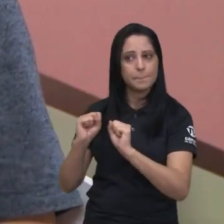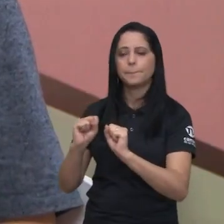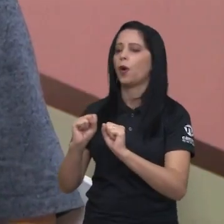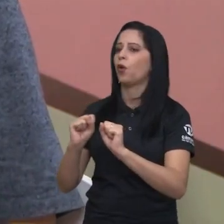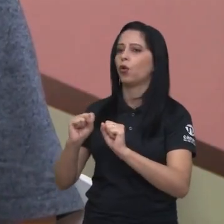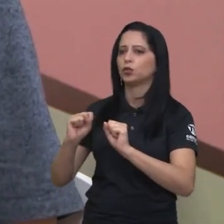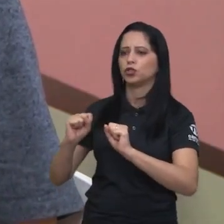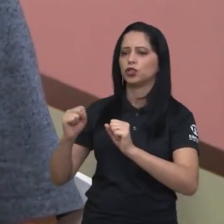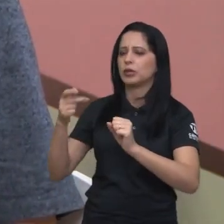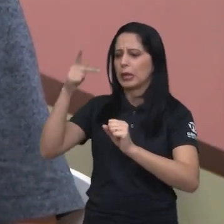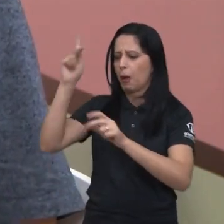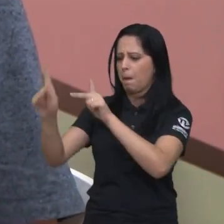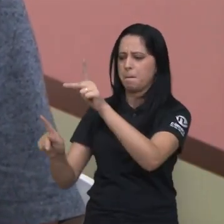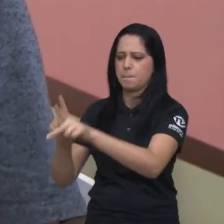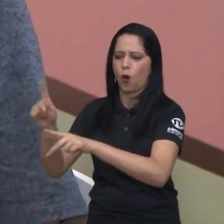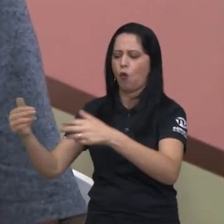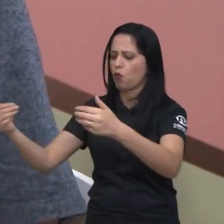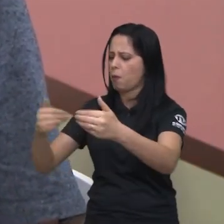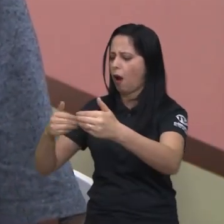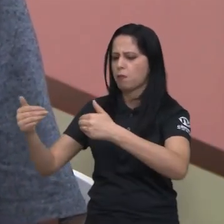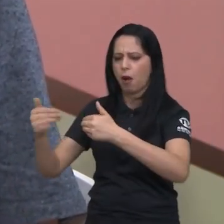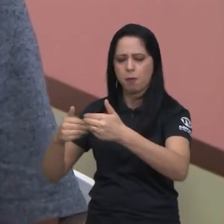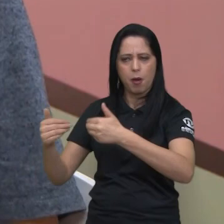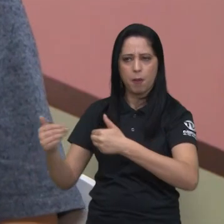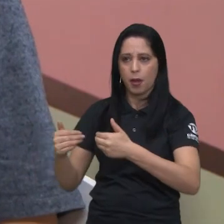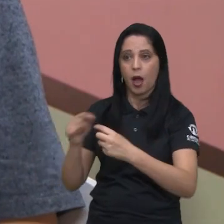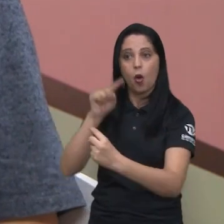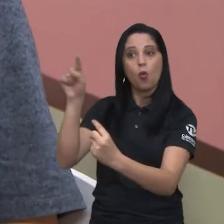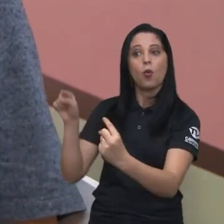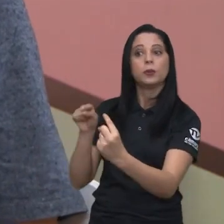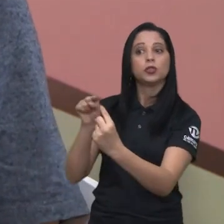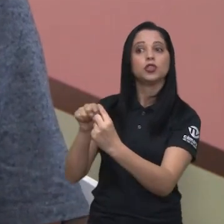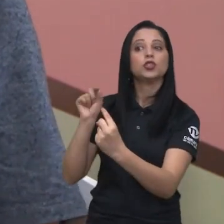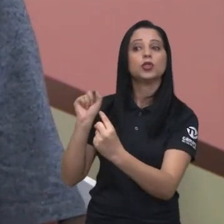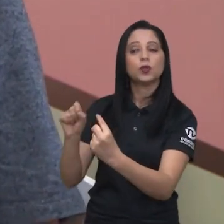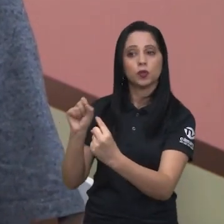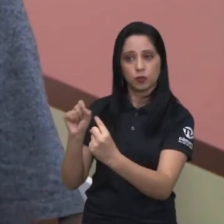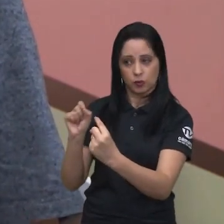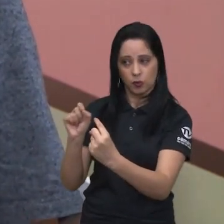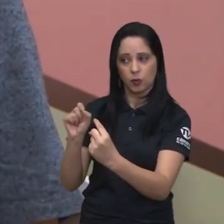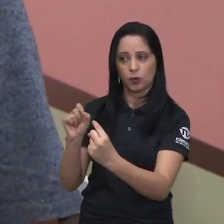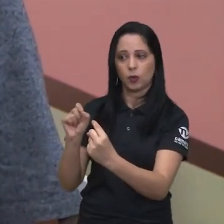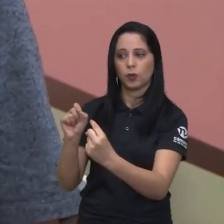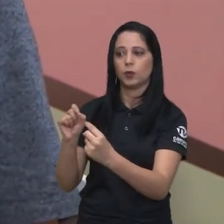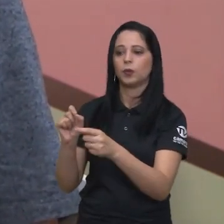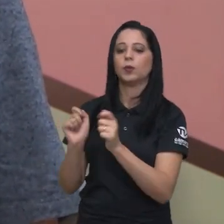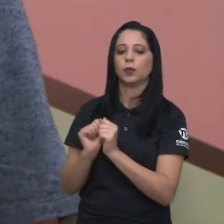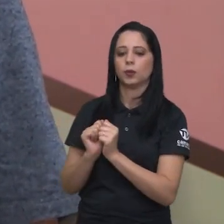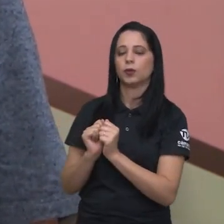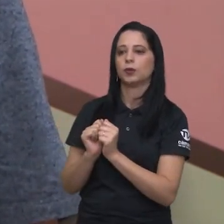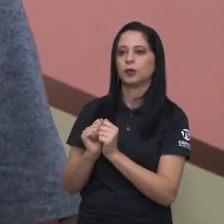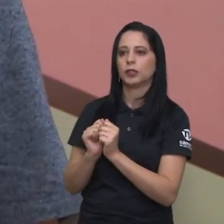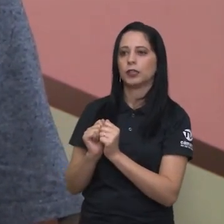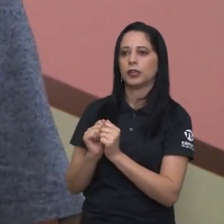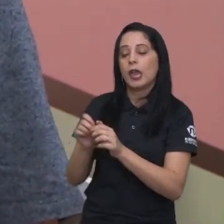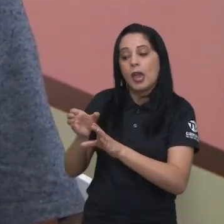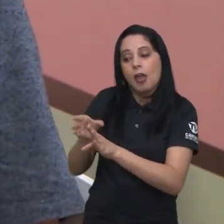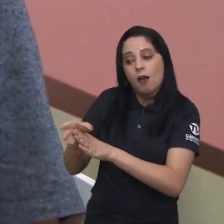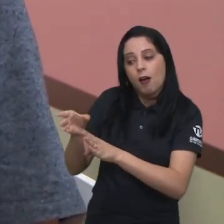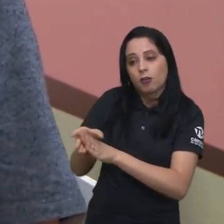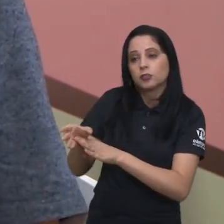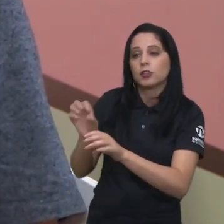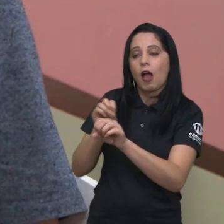das hortas comunitárias e a intenção é a gente poder plantar as punk dentro das hortas, no nosso espaço